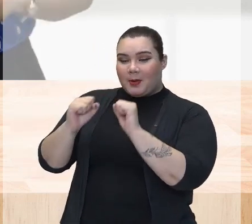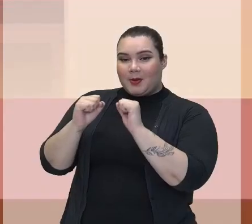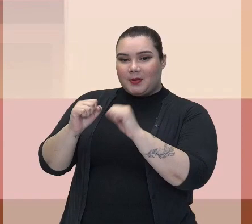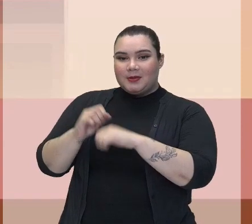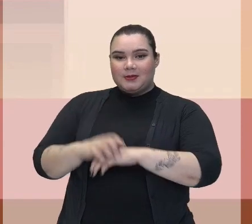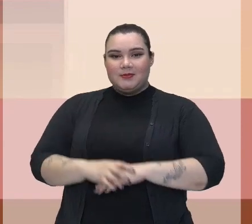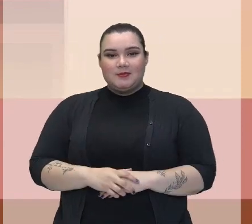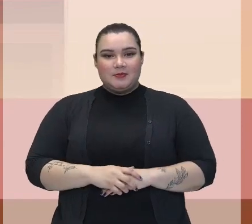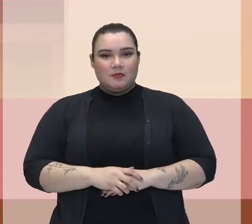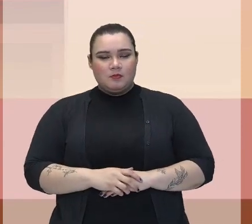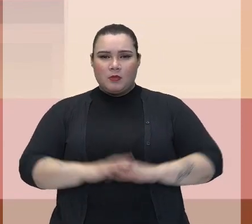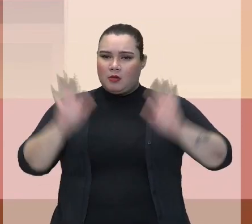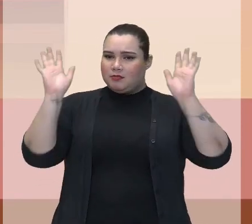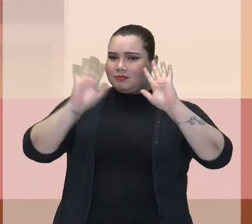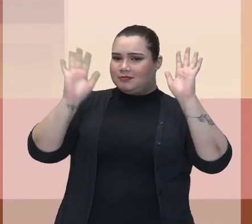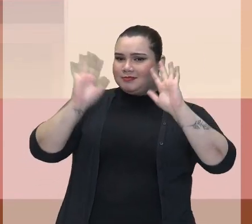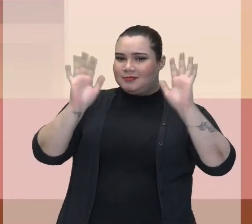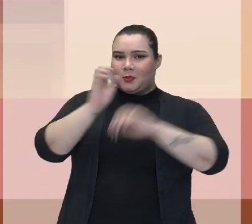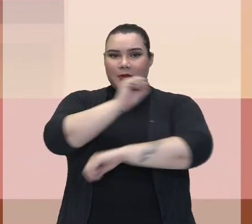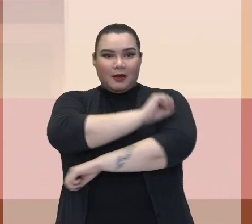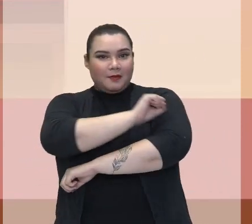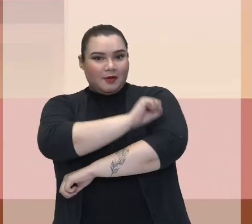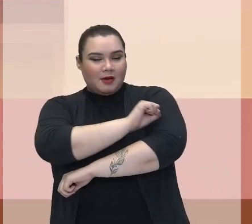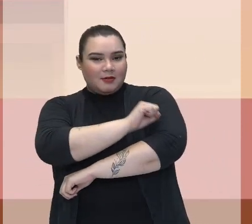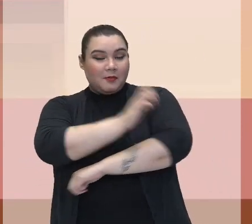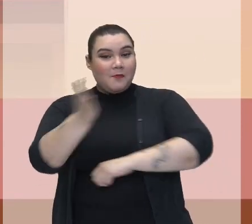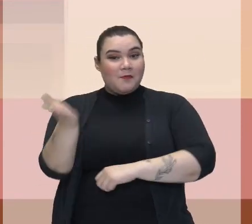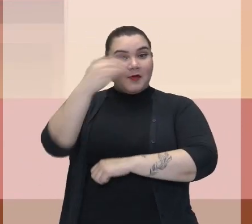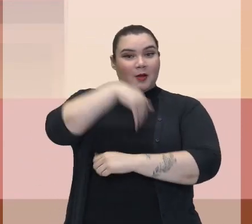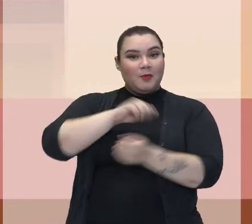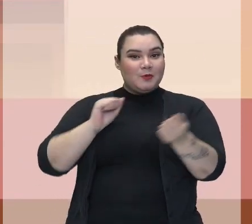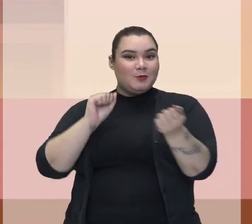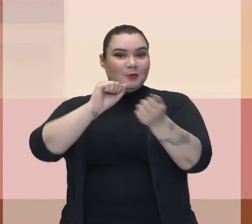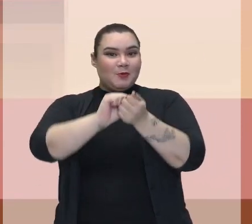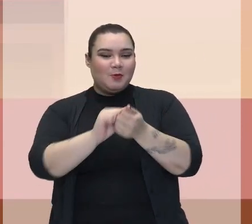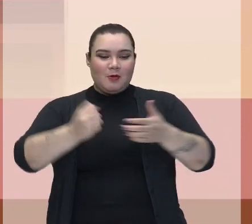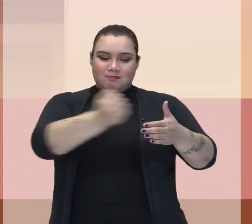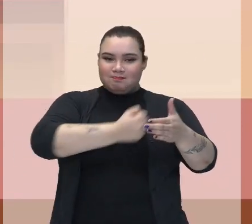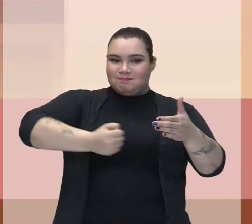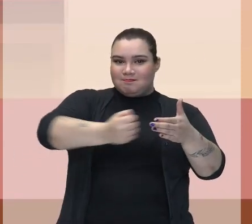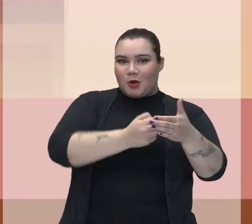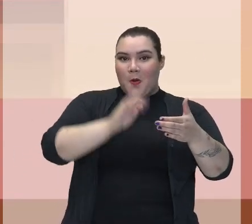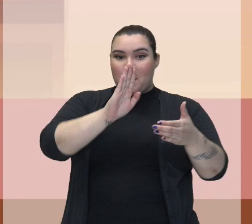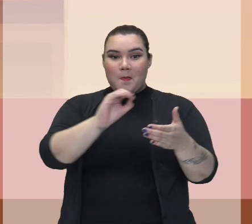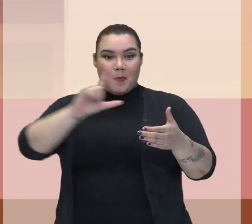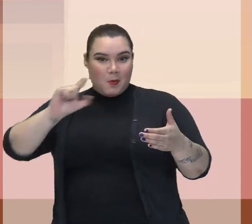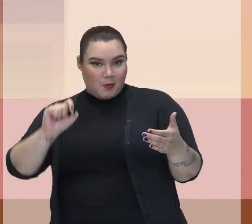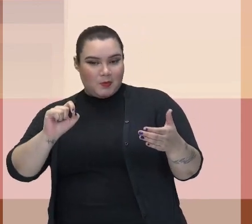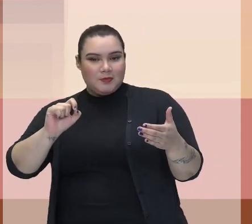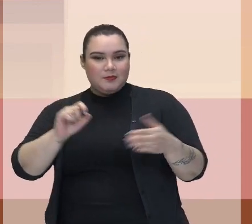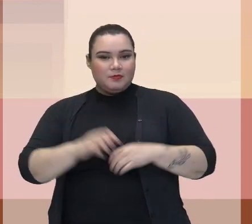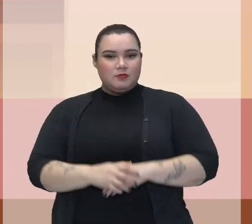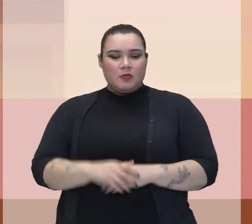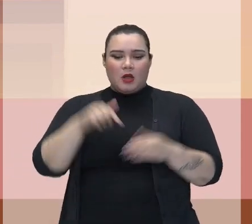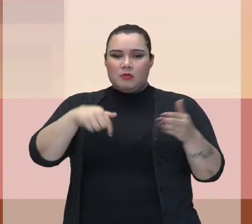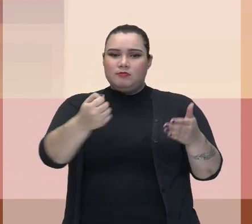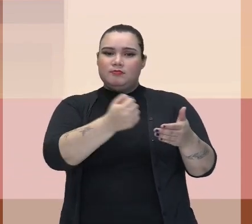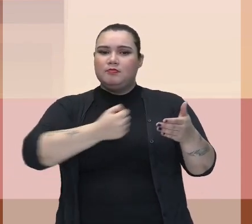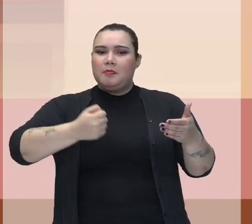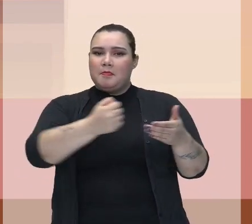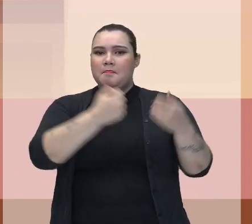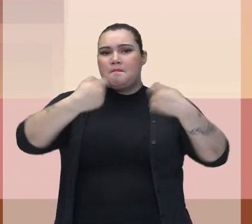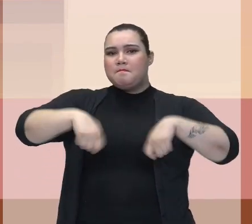convidado! Olá, 8º ano! Vamos fazer juntos um bolo de milho! Para esse bolo,